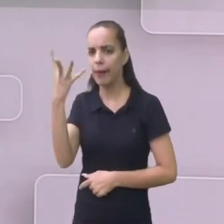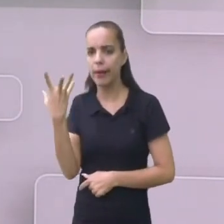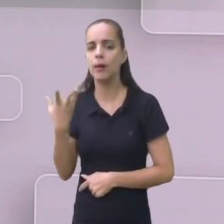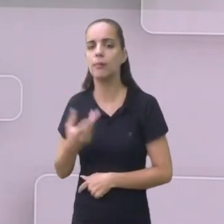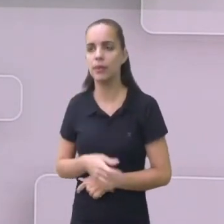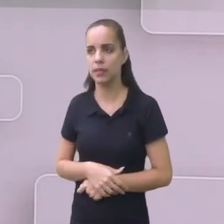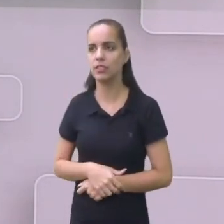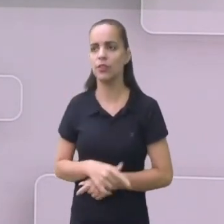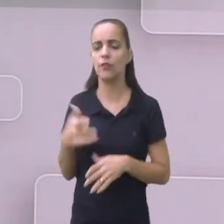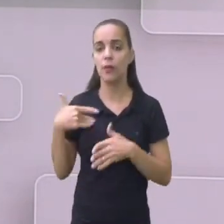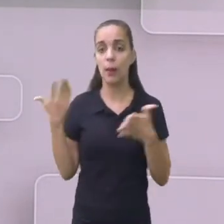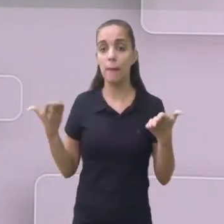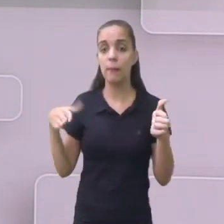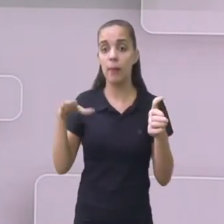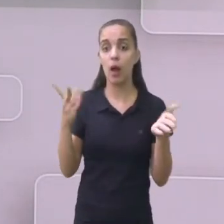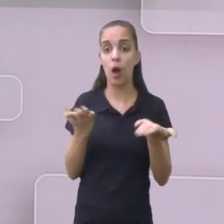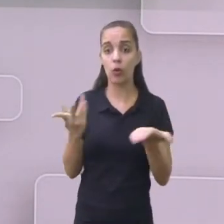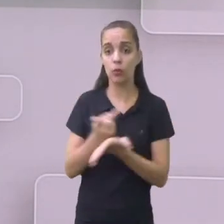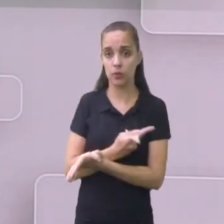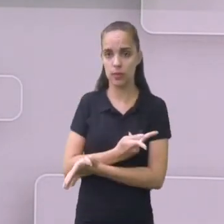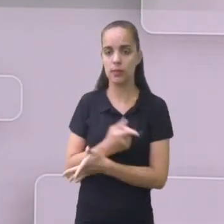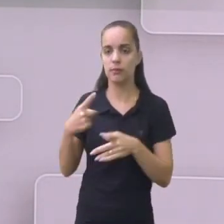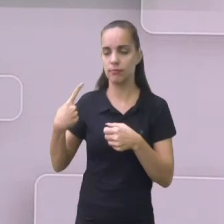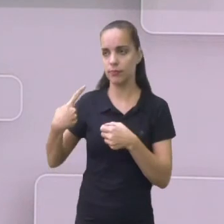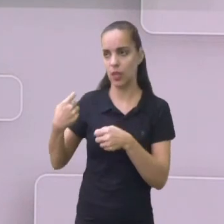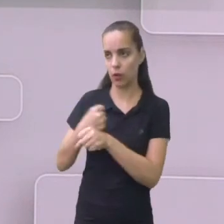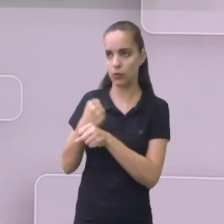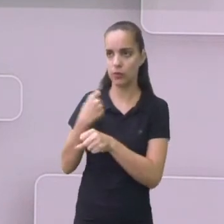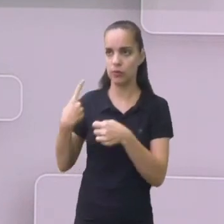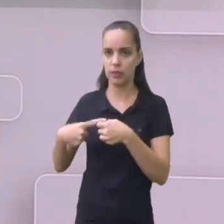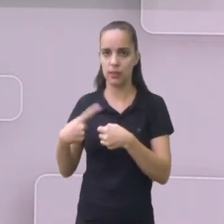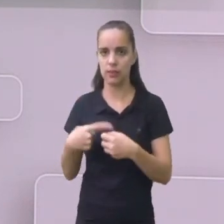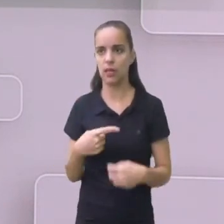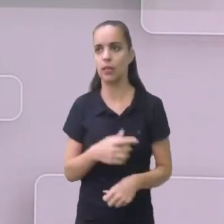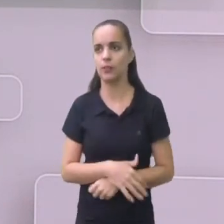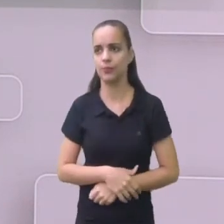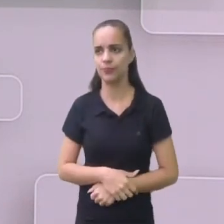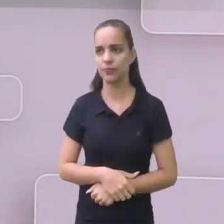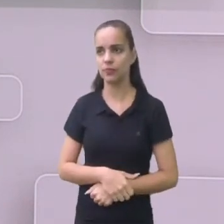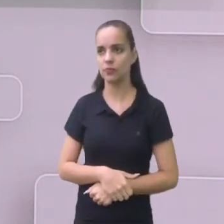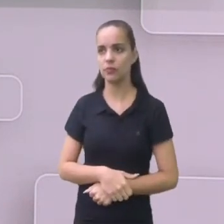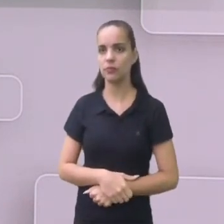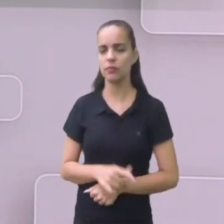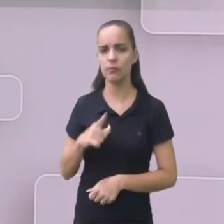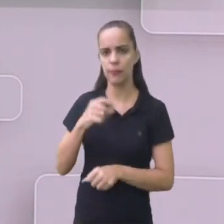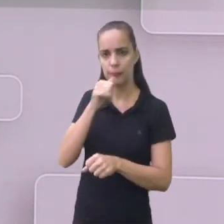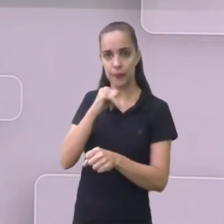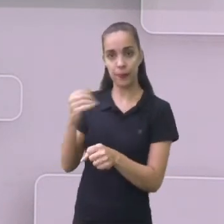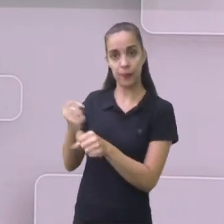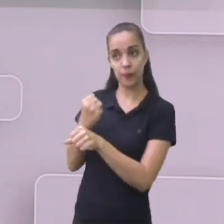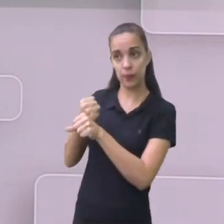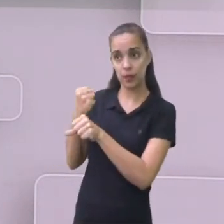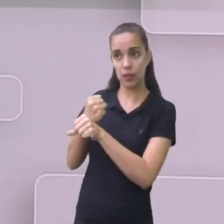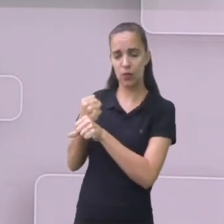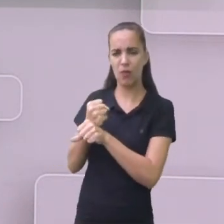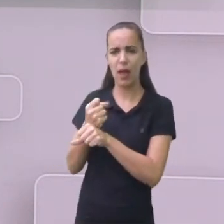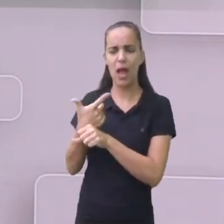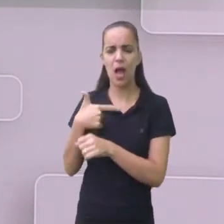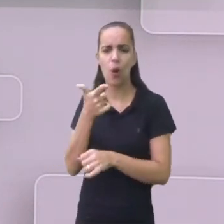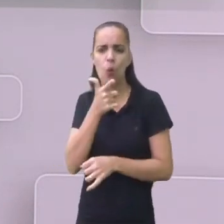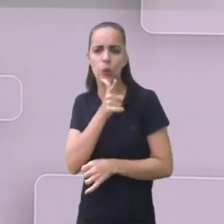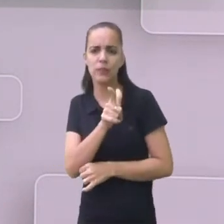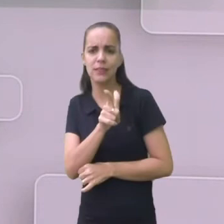governos para frente também resolvendo essa situação. E aí A construção, ela atraiu